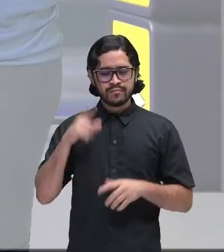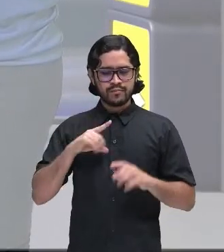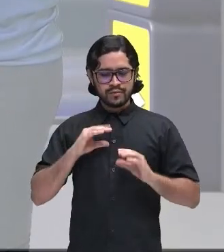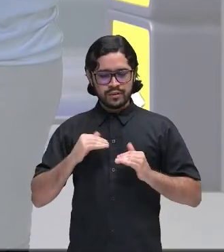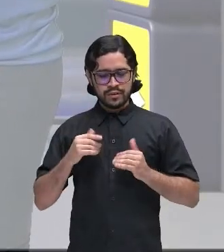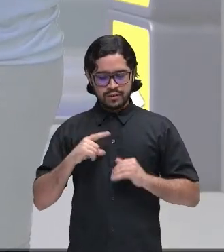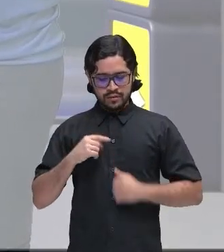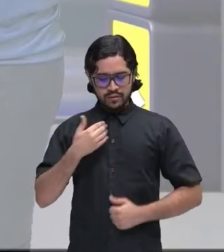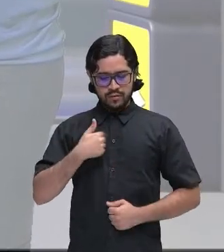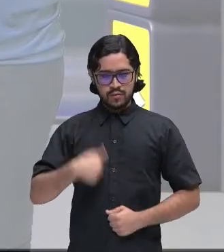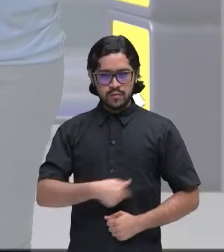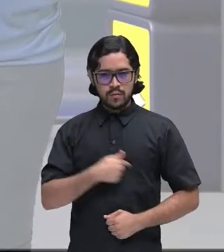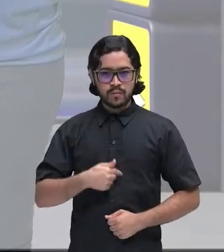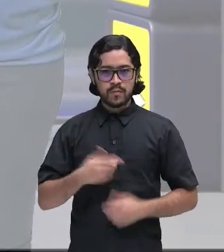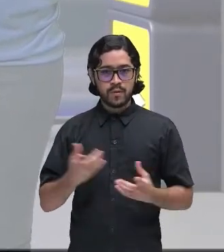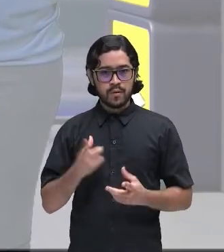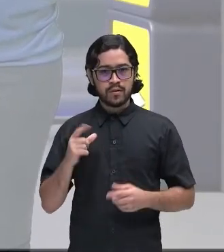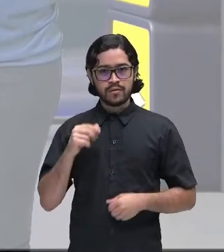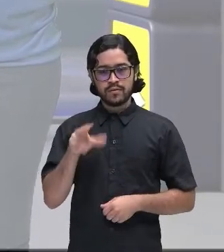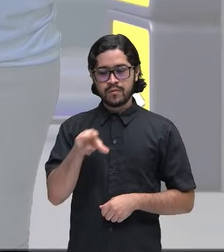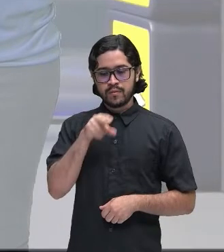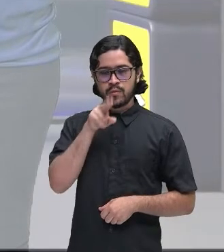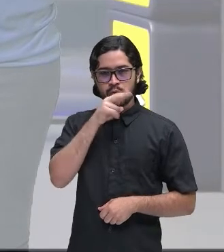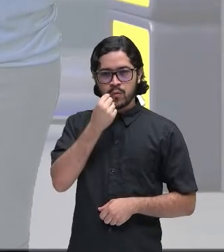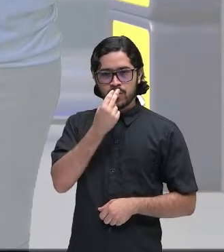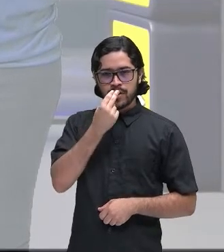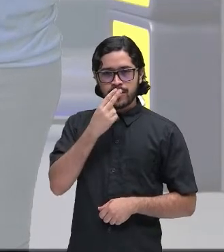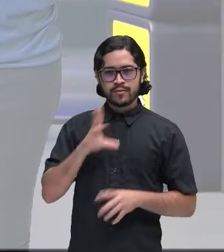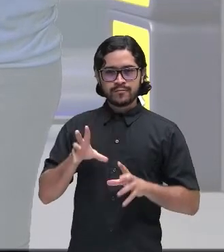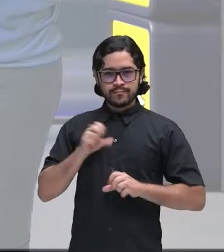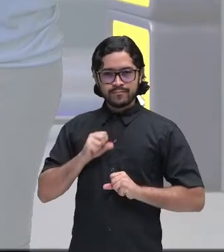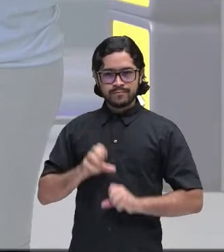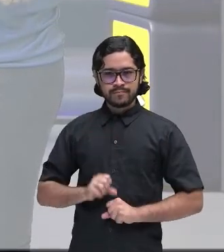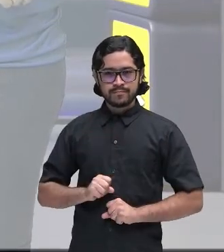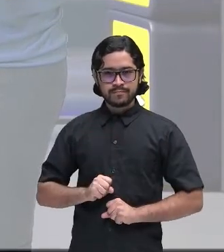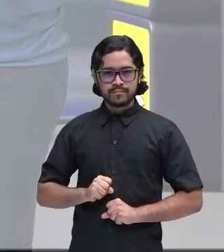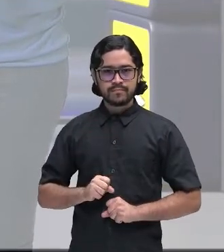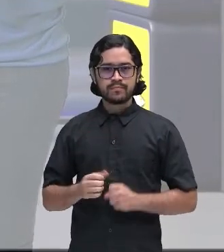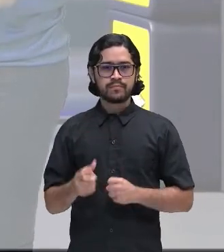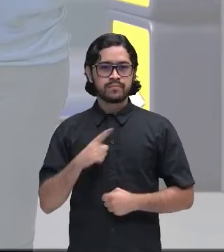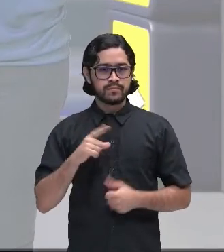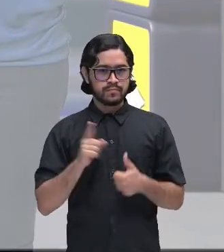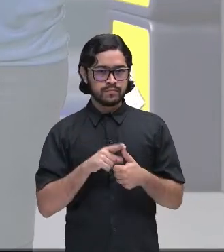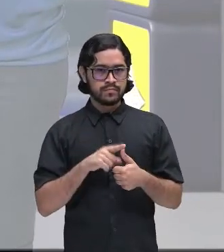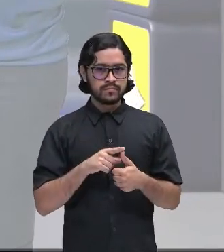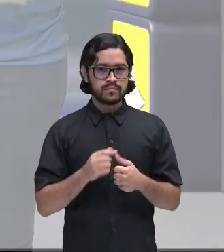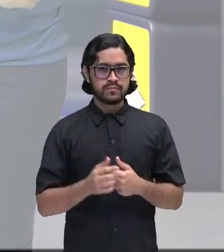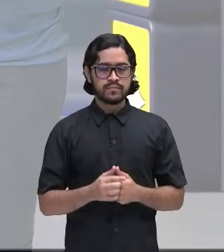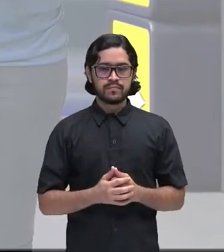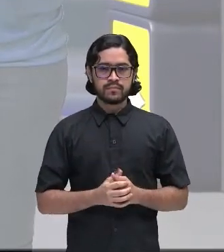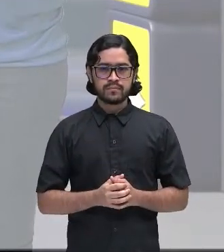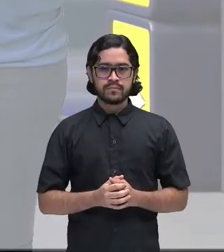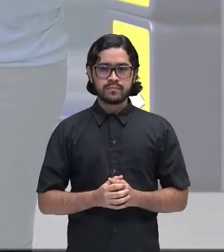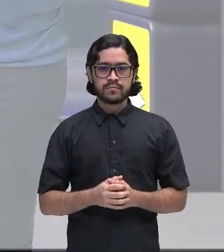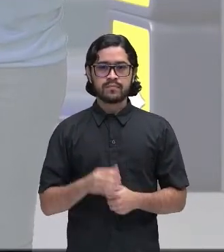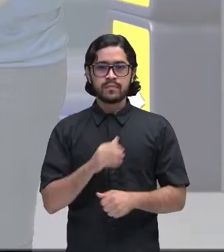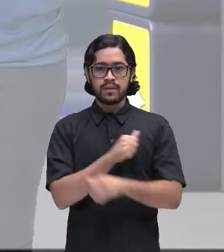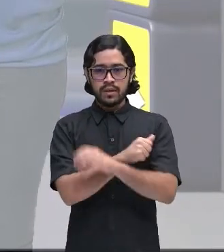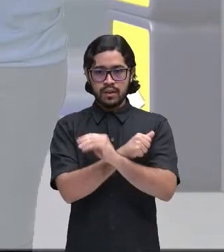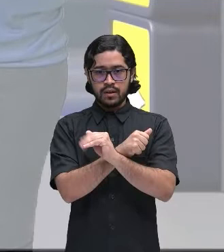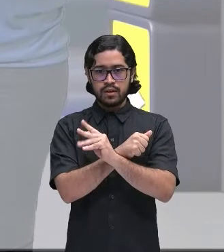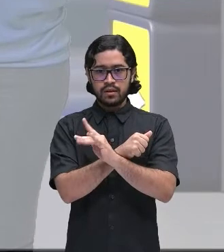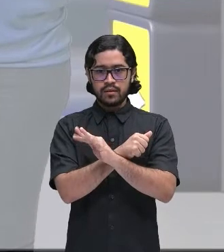a serem absorvidos, certo? Então, a gente tem aminoácidos livres, ácidos graxos